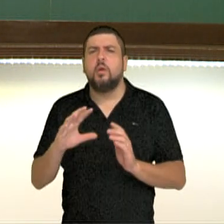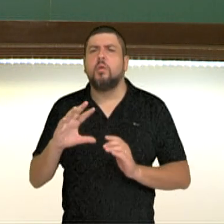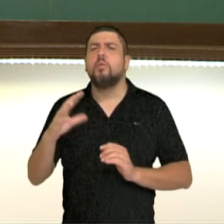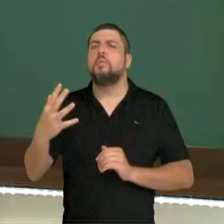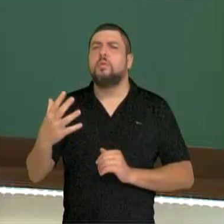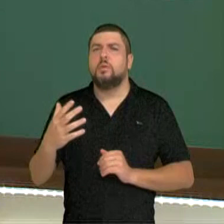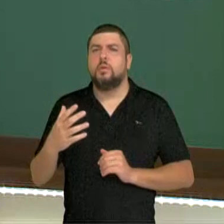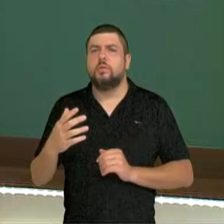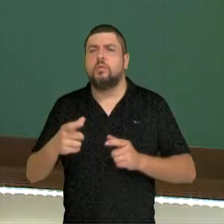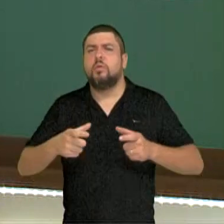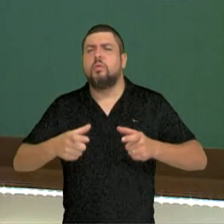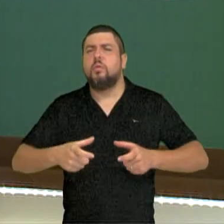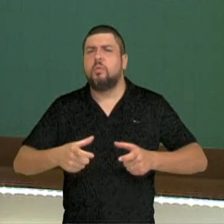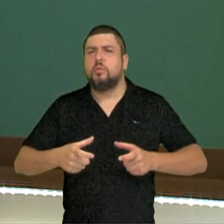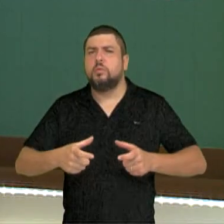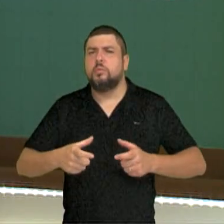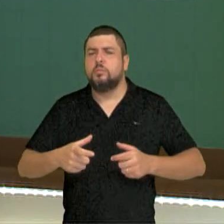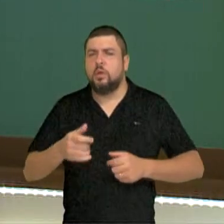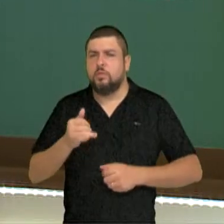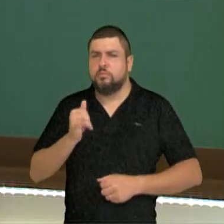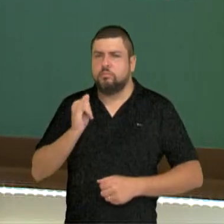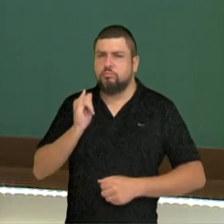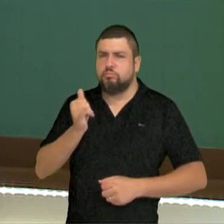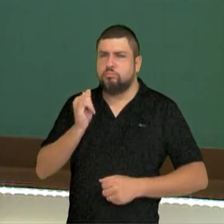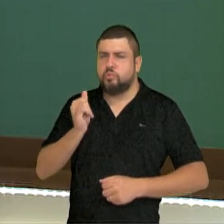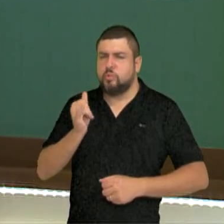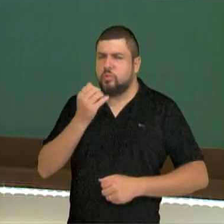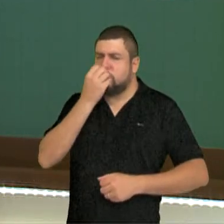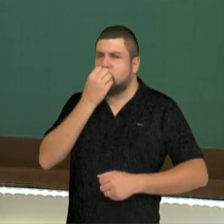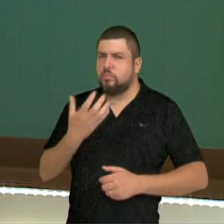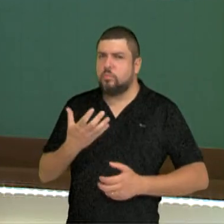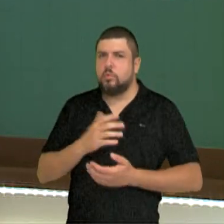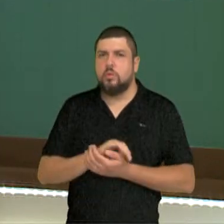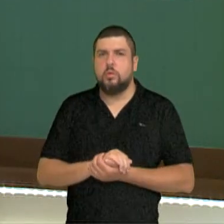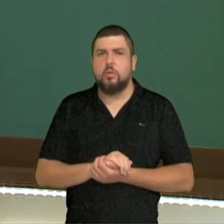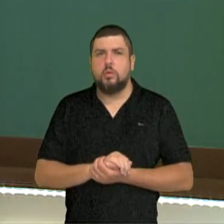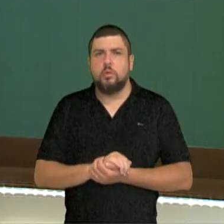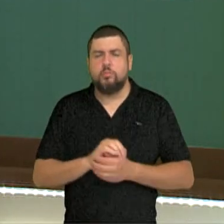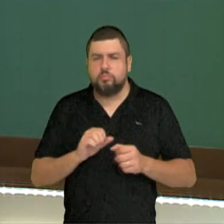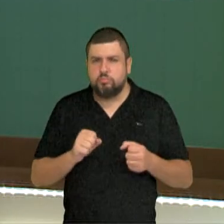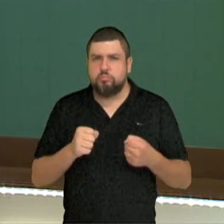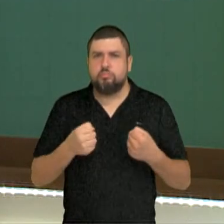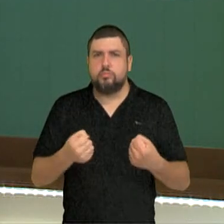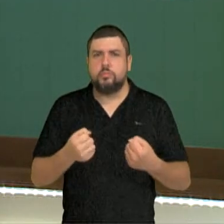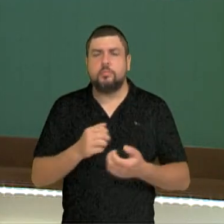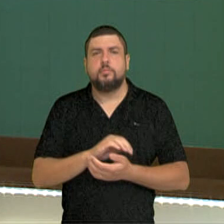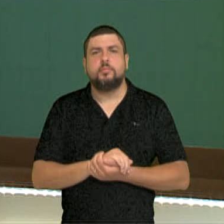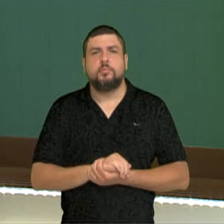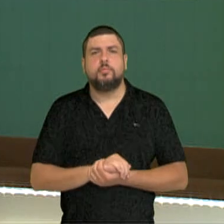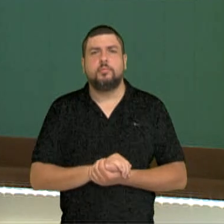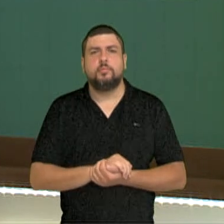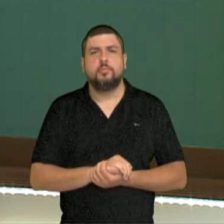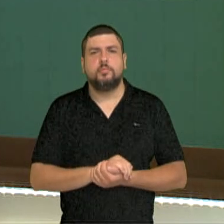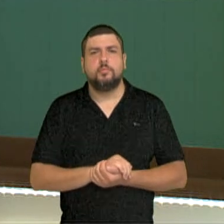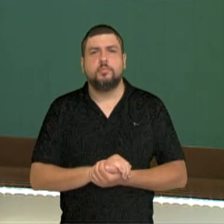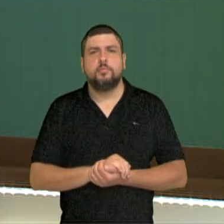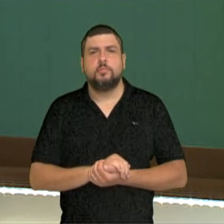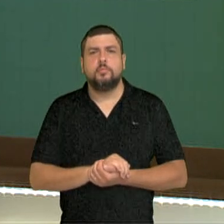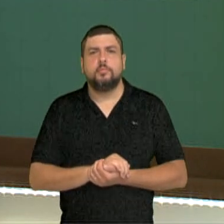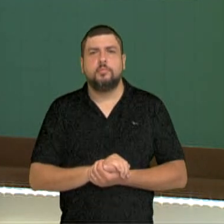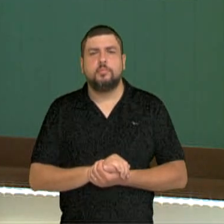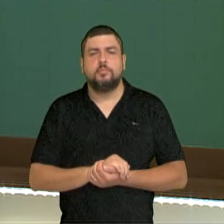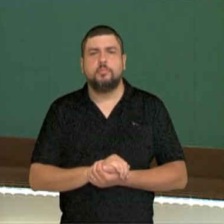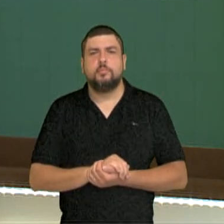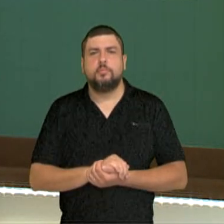narrativa engajada. Foram as perguntas norteadoras que podiam ajudar na resenha aqui. Então vamos